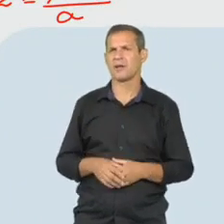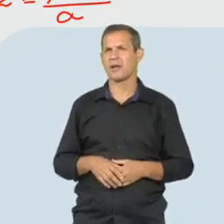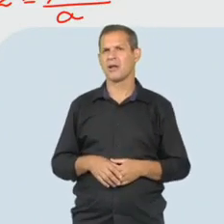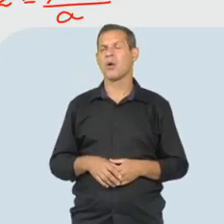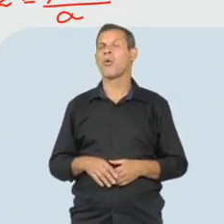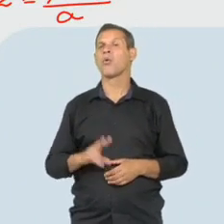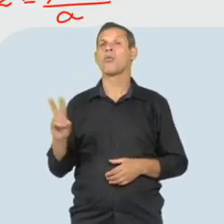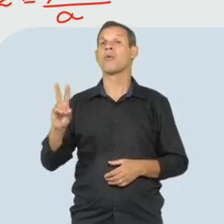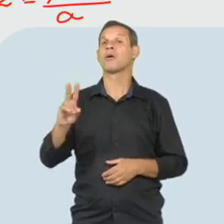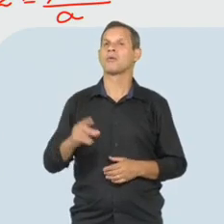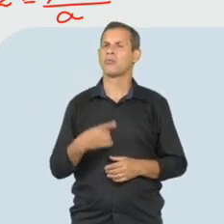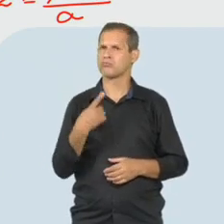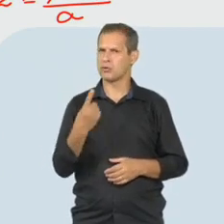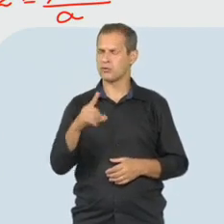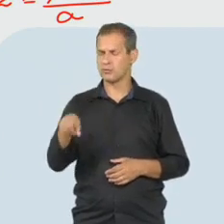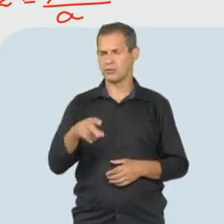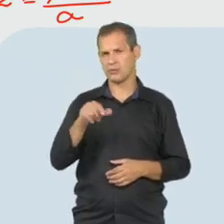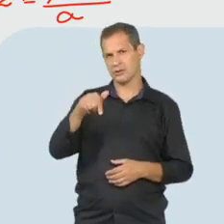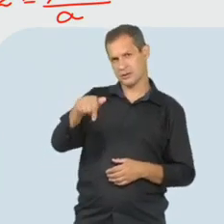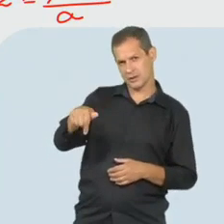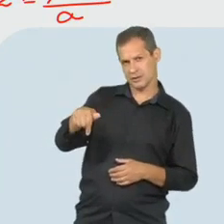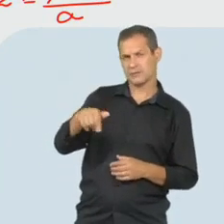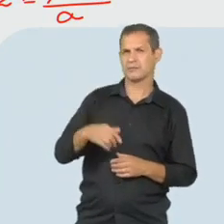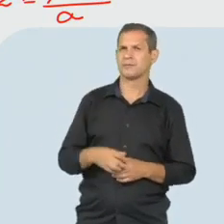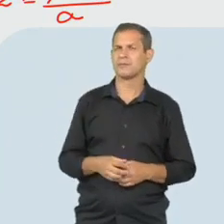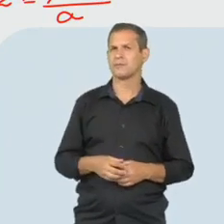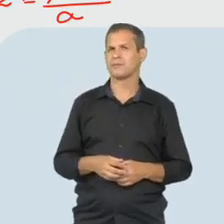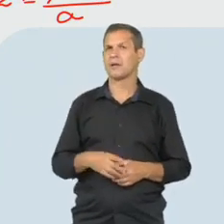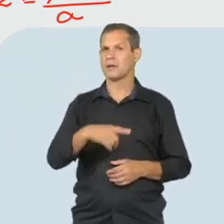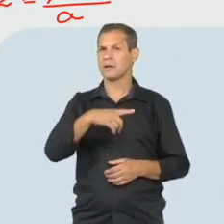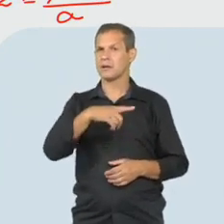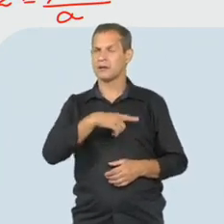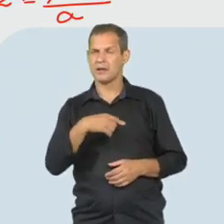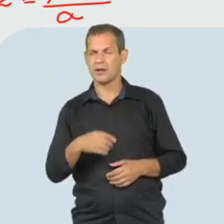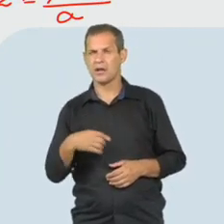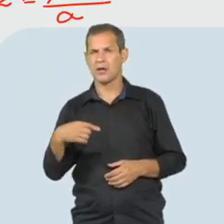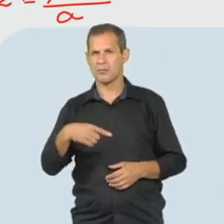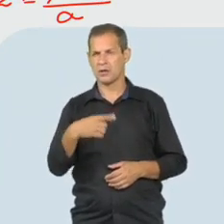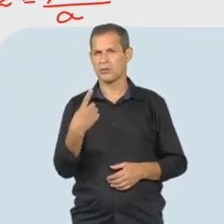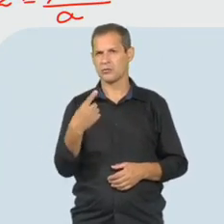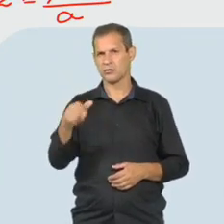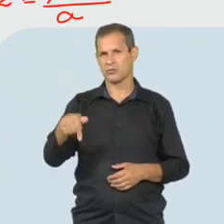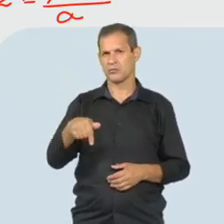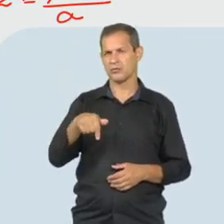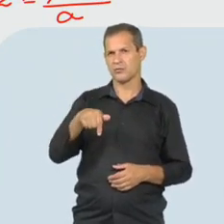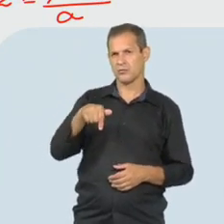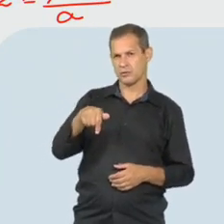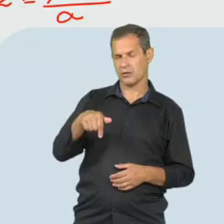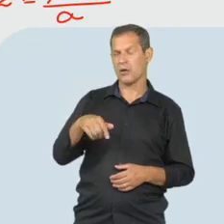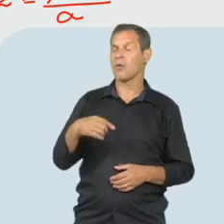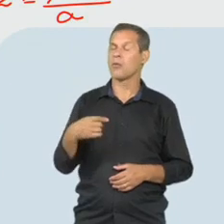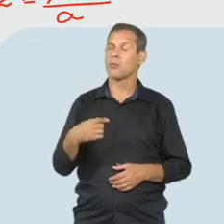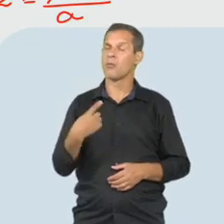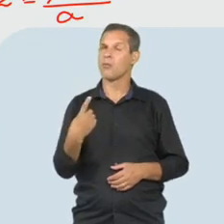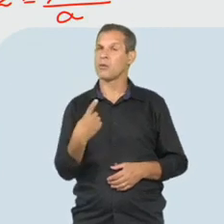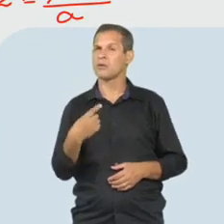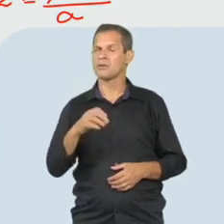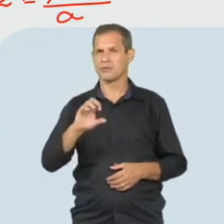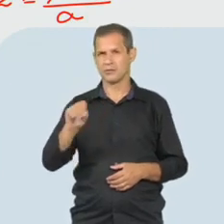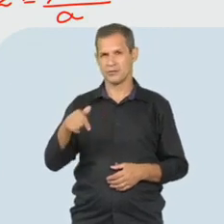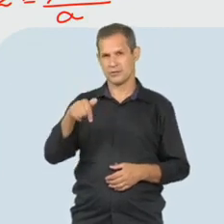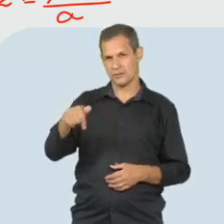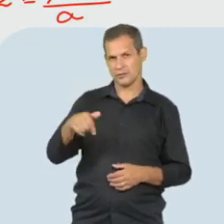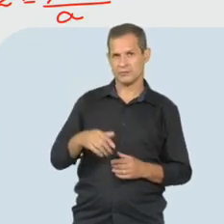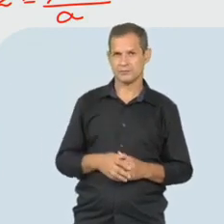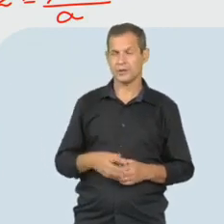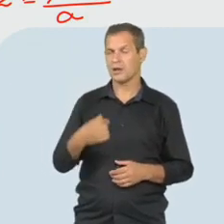que o meu valor aqui seja 1,7. Então eu venho aqui e pego menos 1,7. Eu pego o menos 1 aqui e o 0,7 está